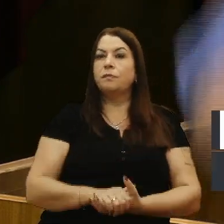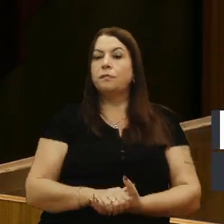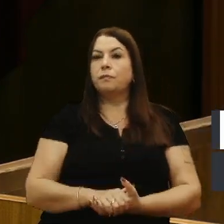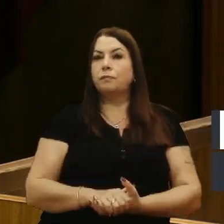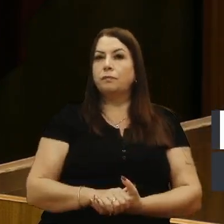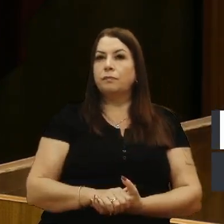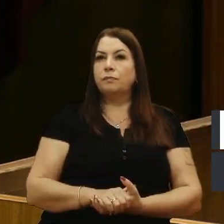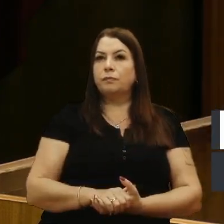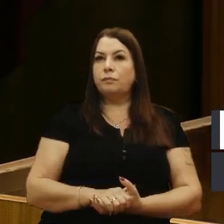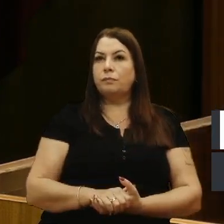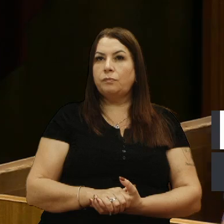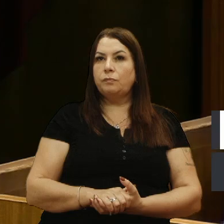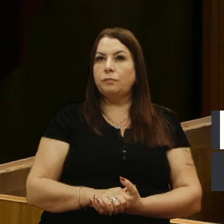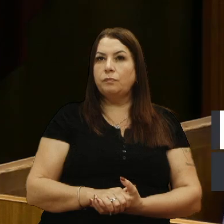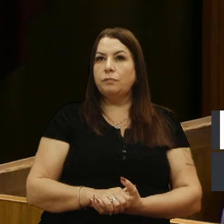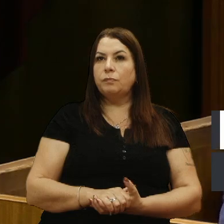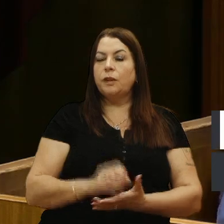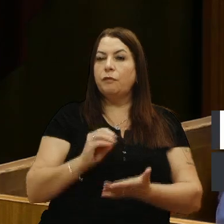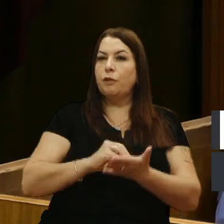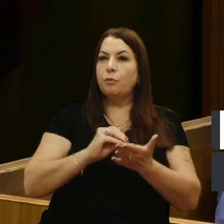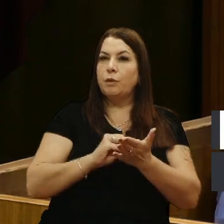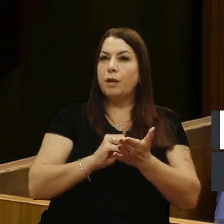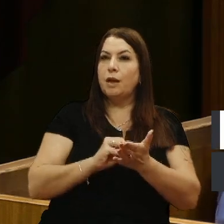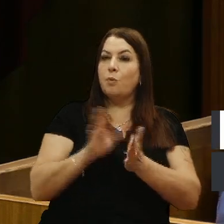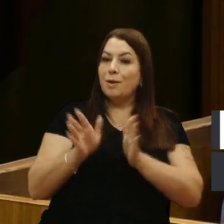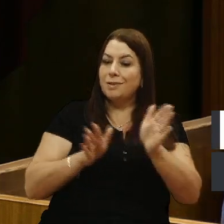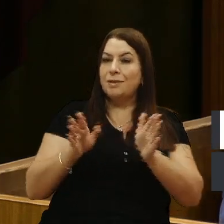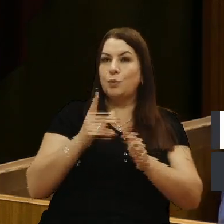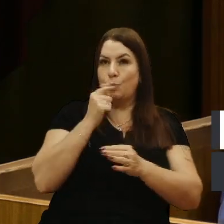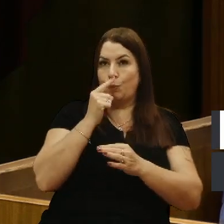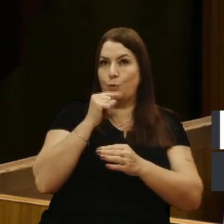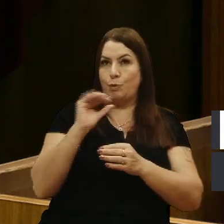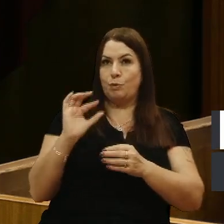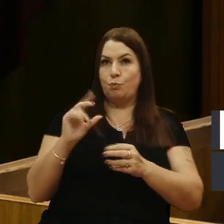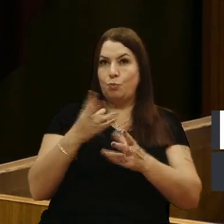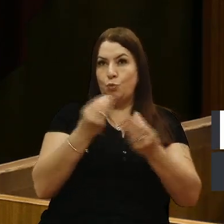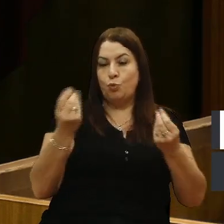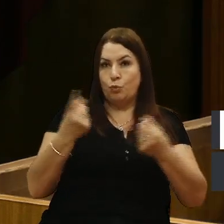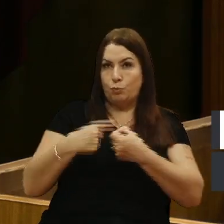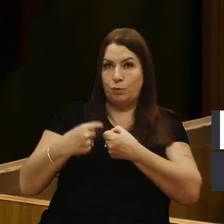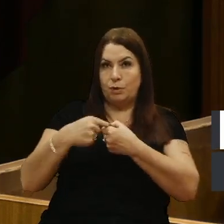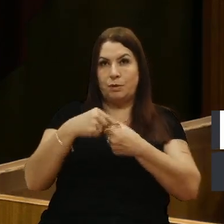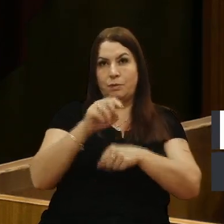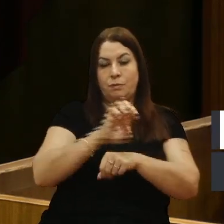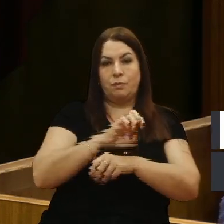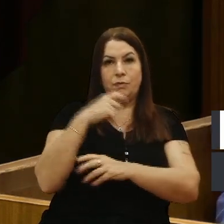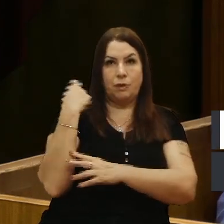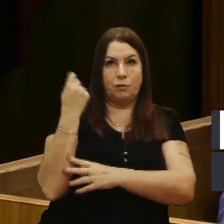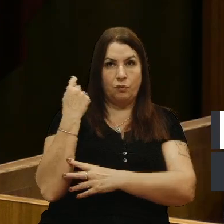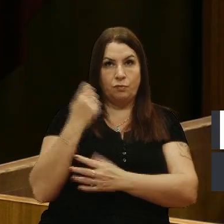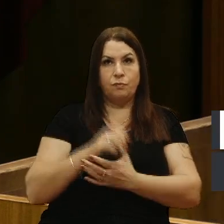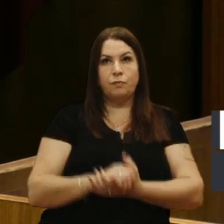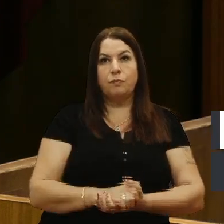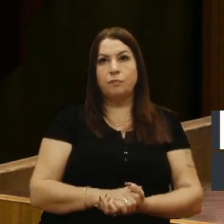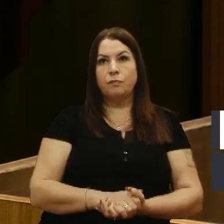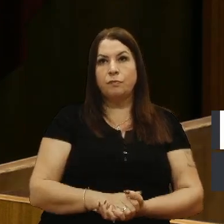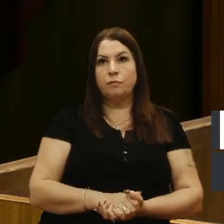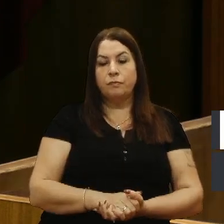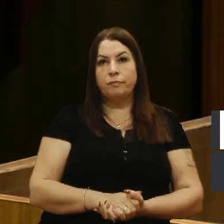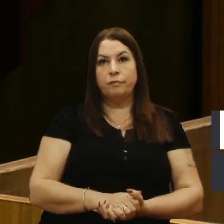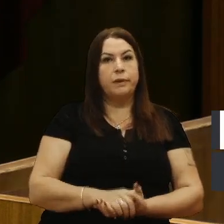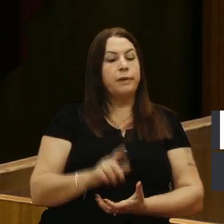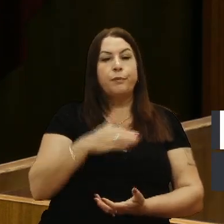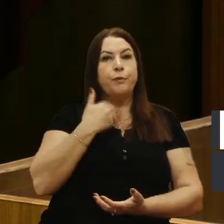em encarecer o acesso à água em vários municípios do estado do Rio Grande do Sul. Então